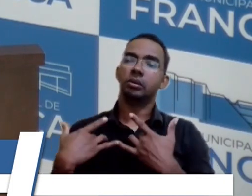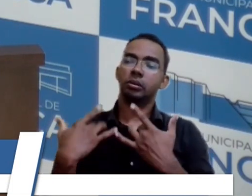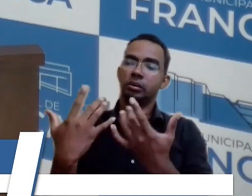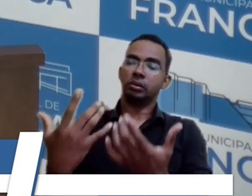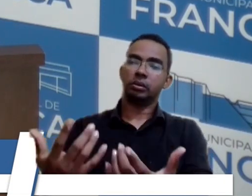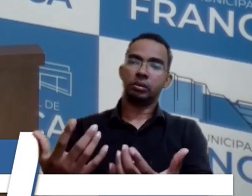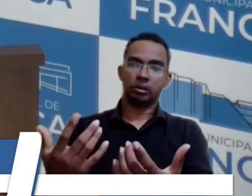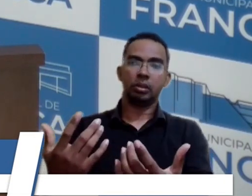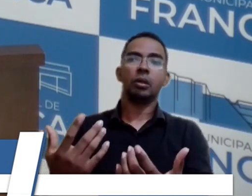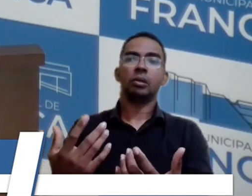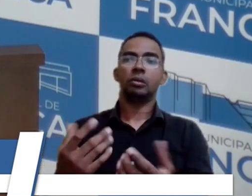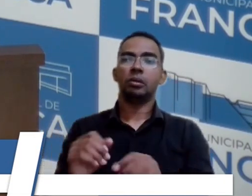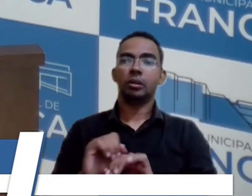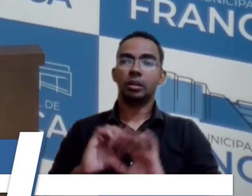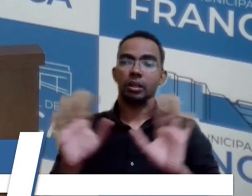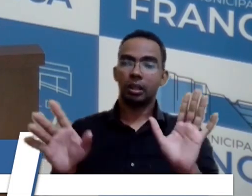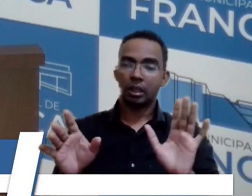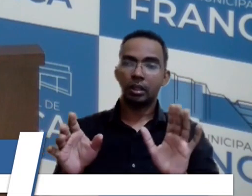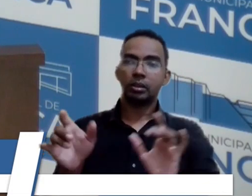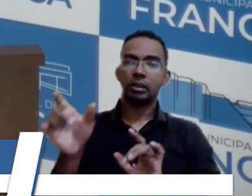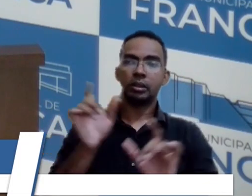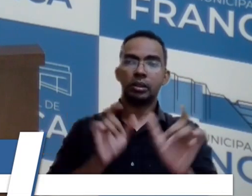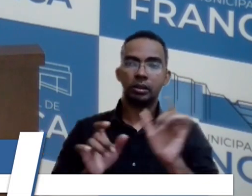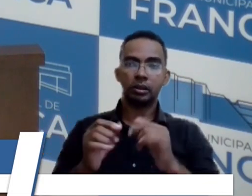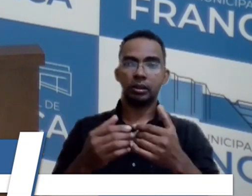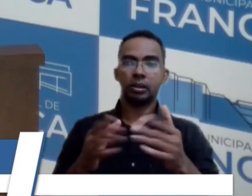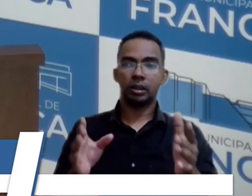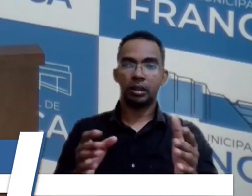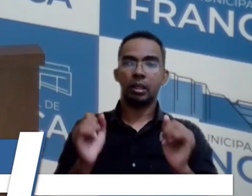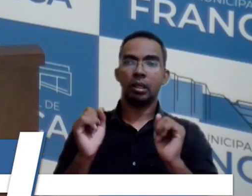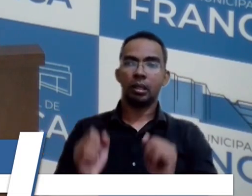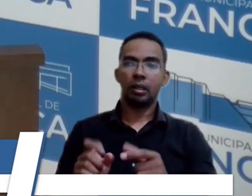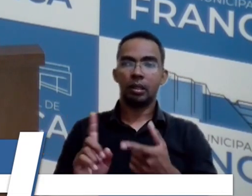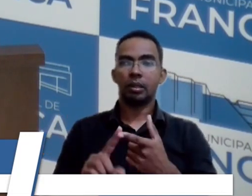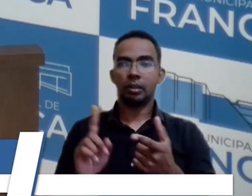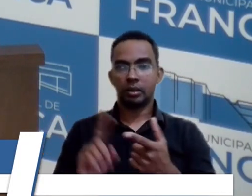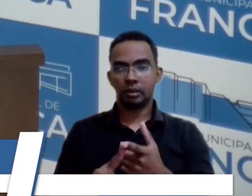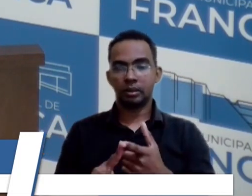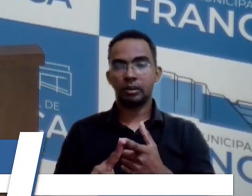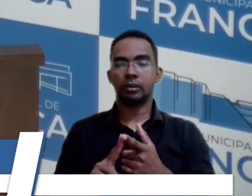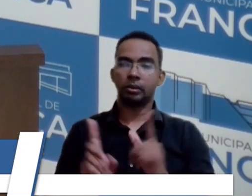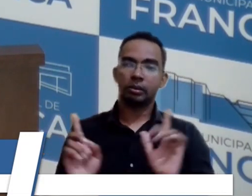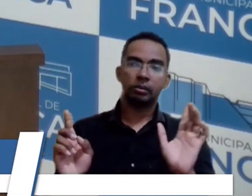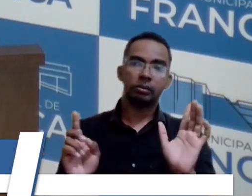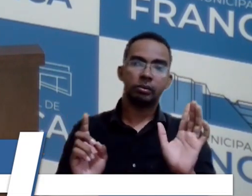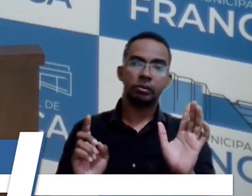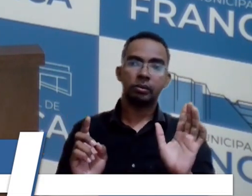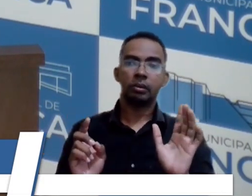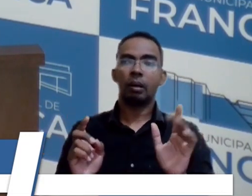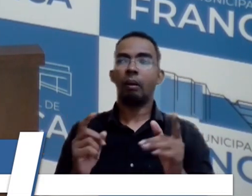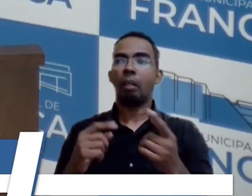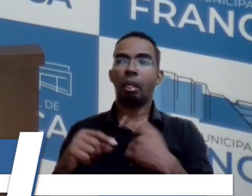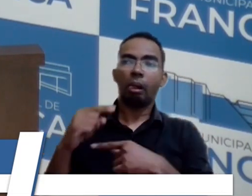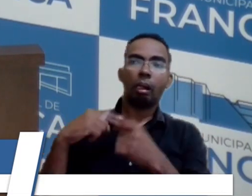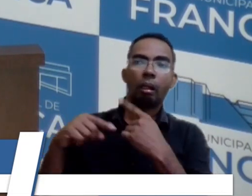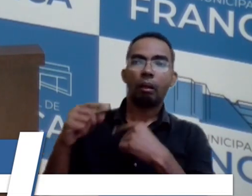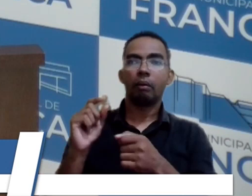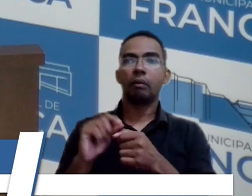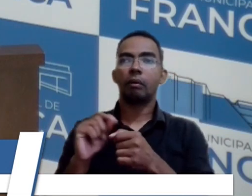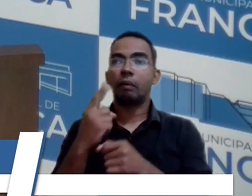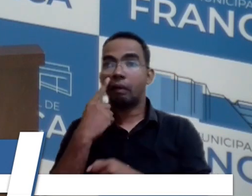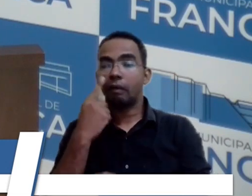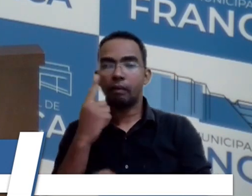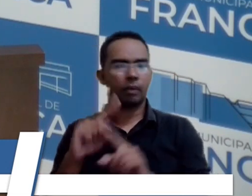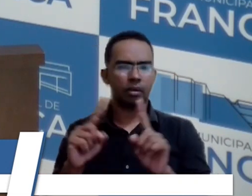muito franco nas palavras e aberto. Ele poderia muito bem fazer uma enrolação lá, falar que está vendo, mas ele foi